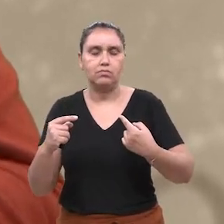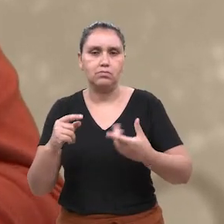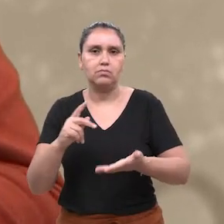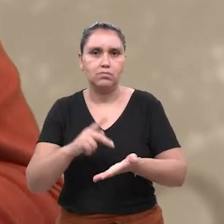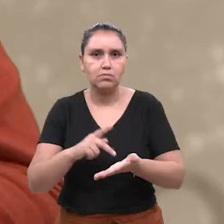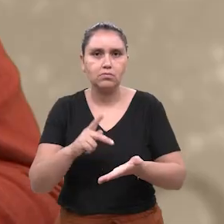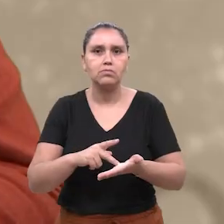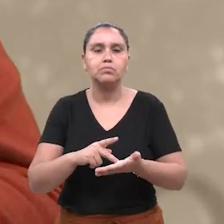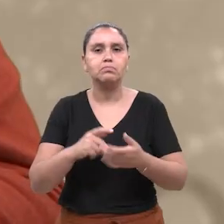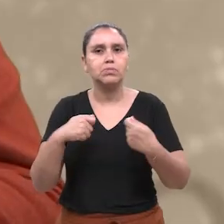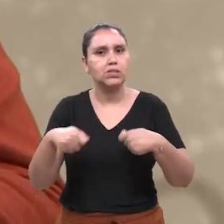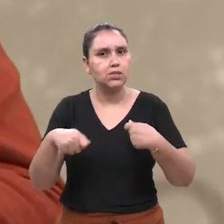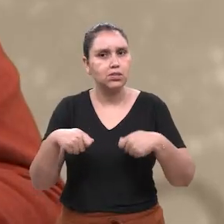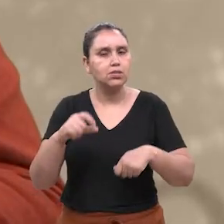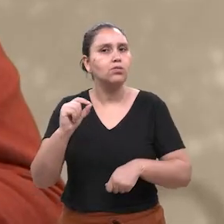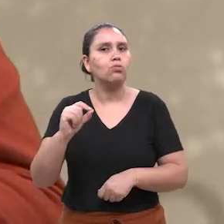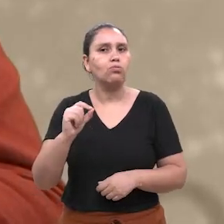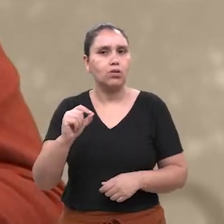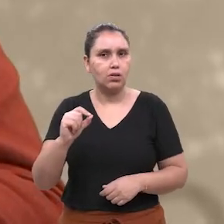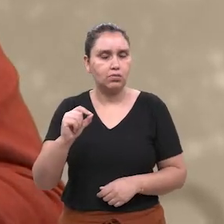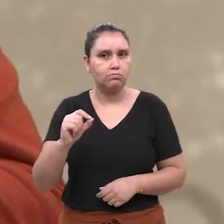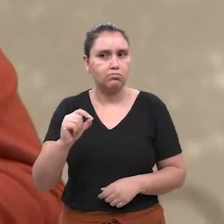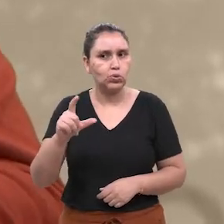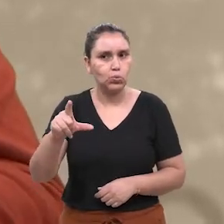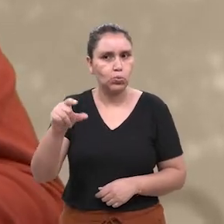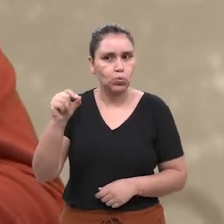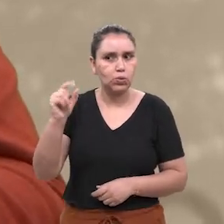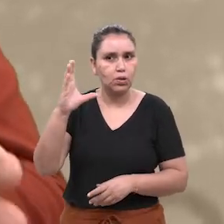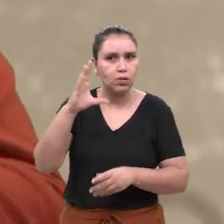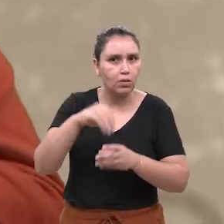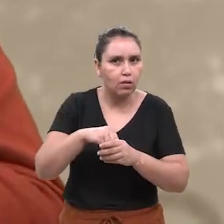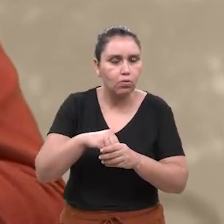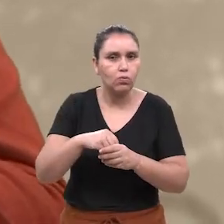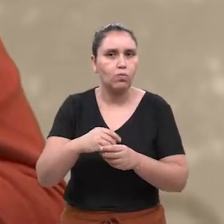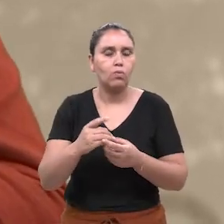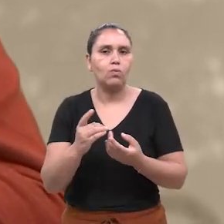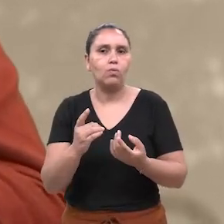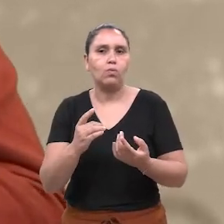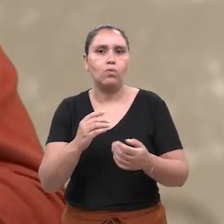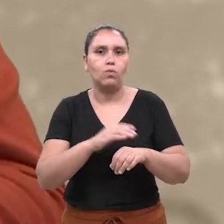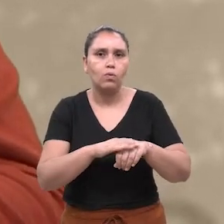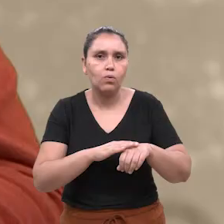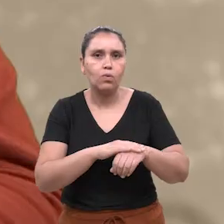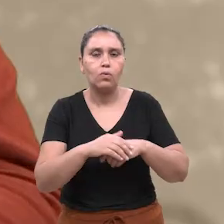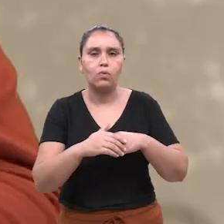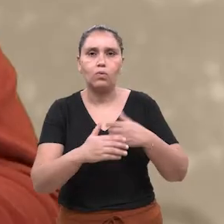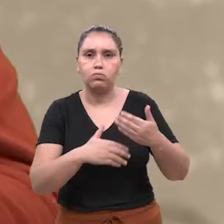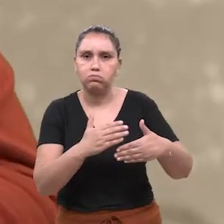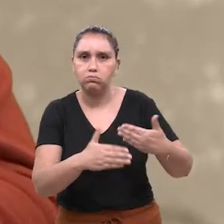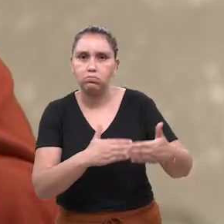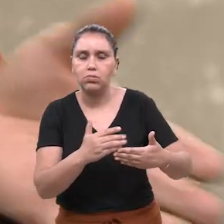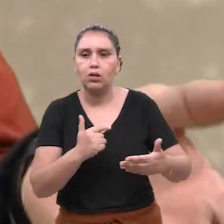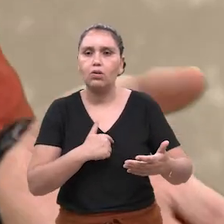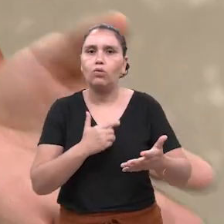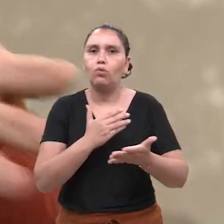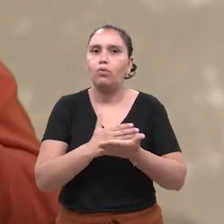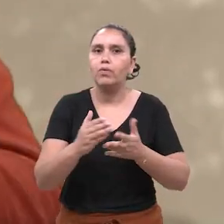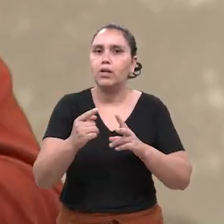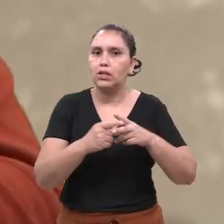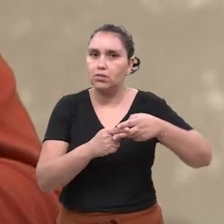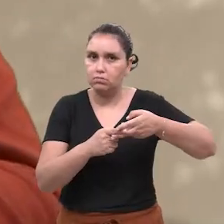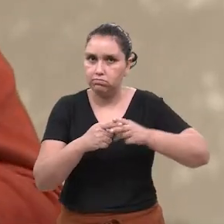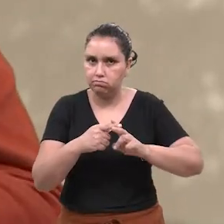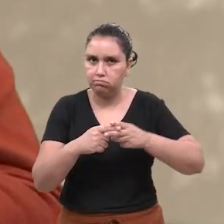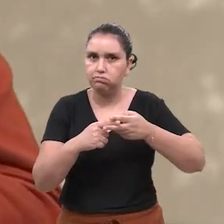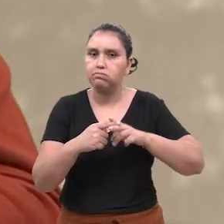também, né? E aí tu precisa tomar decisões internas. Tipo assim, eu iniciei uma reforma que foi